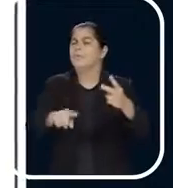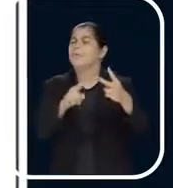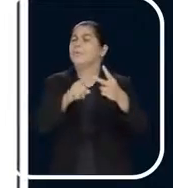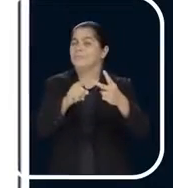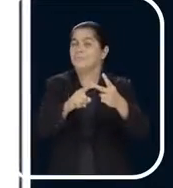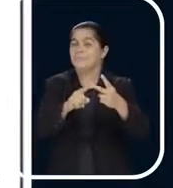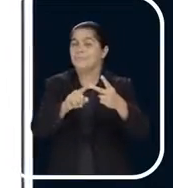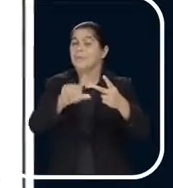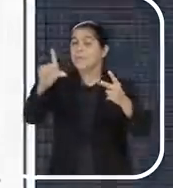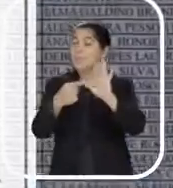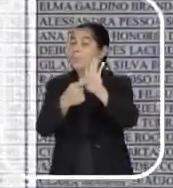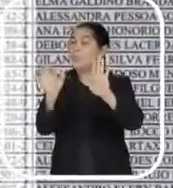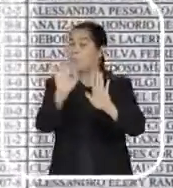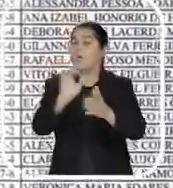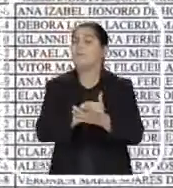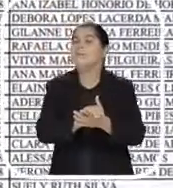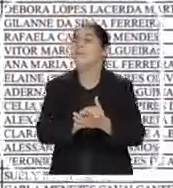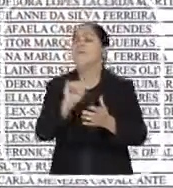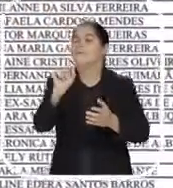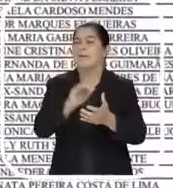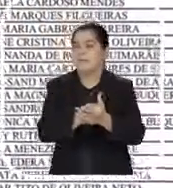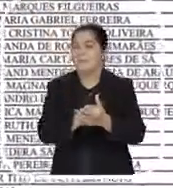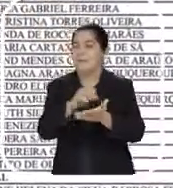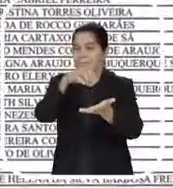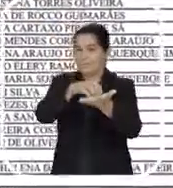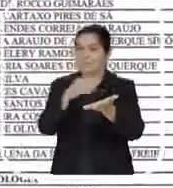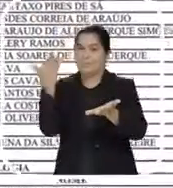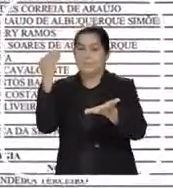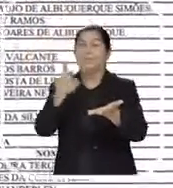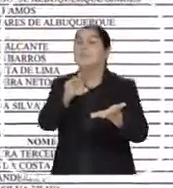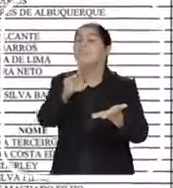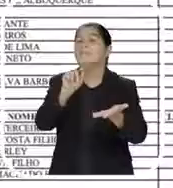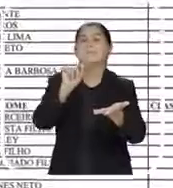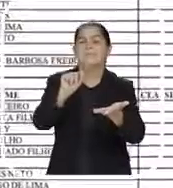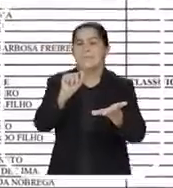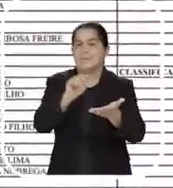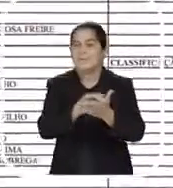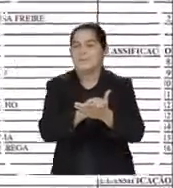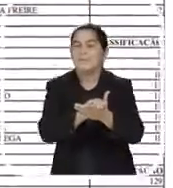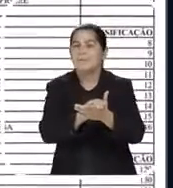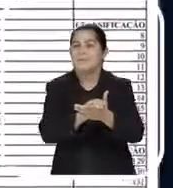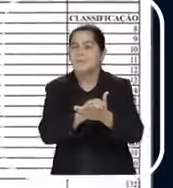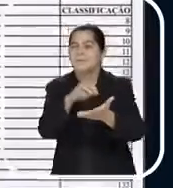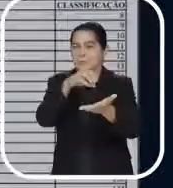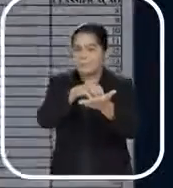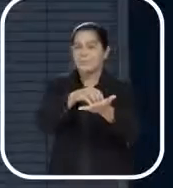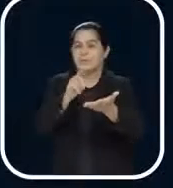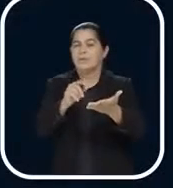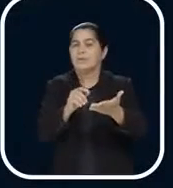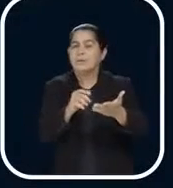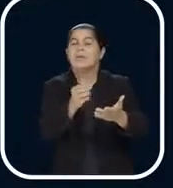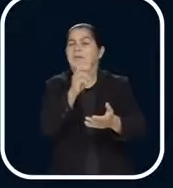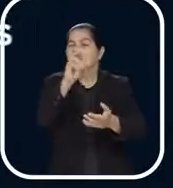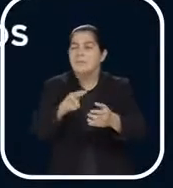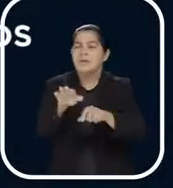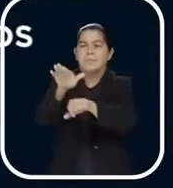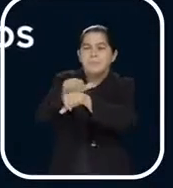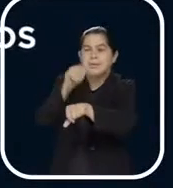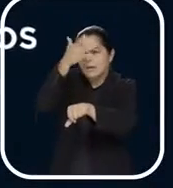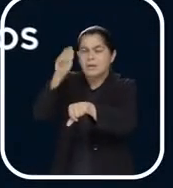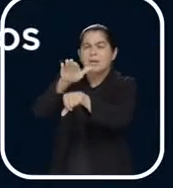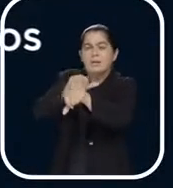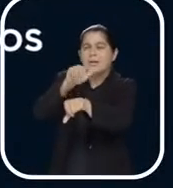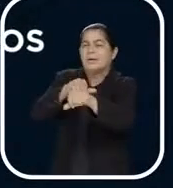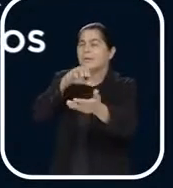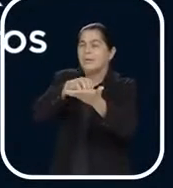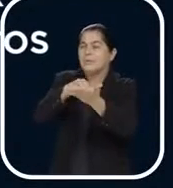ilegal. Outro detalhe que Cartacho não mostra para encaixar a irmã no serviço público. Ele chamou 3 vezes mais